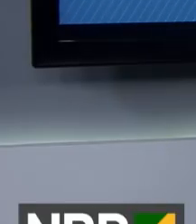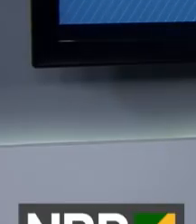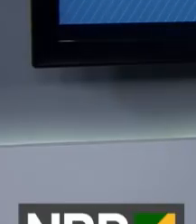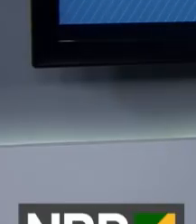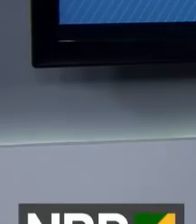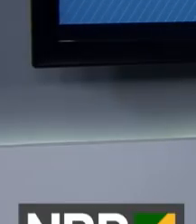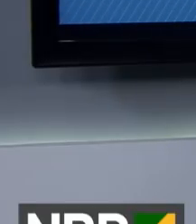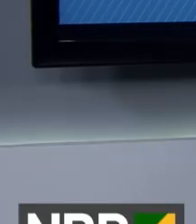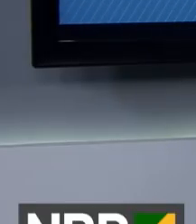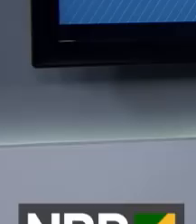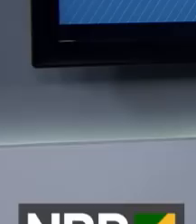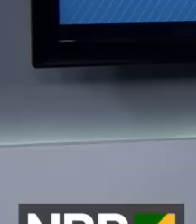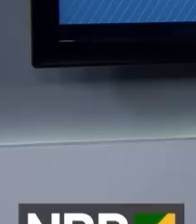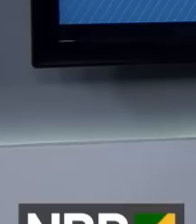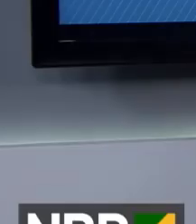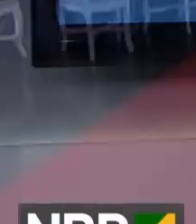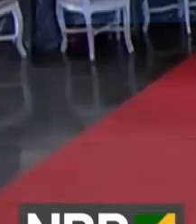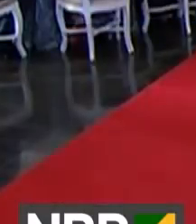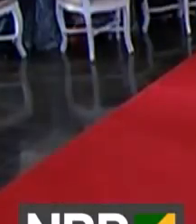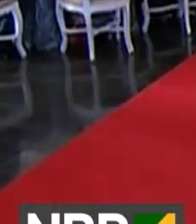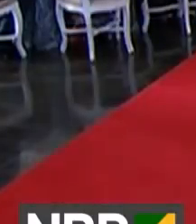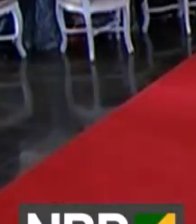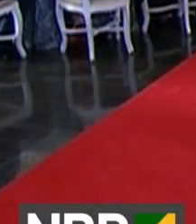oficiais recém-promovidos. Vamos acompanhar.